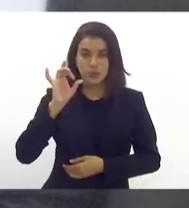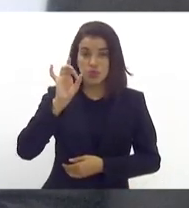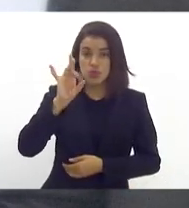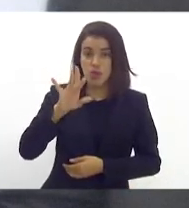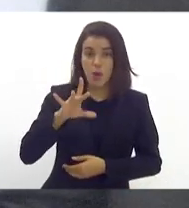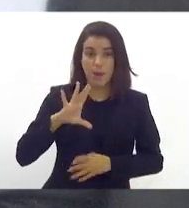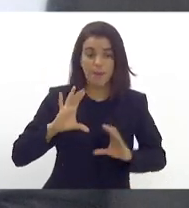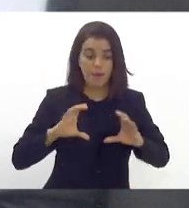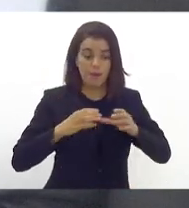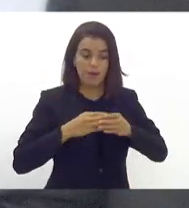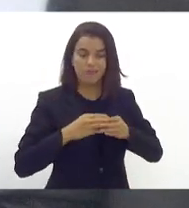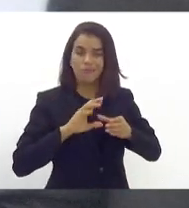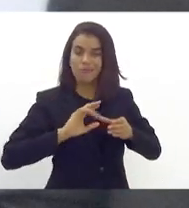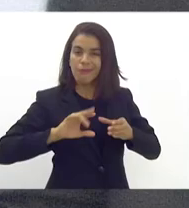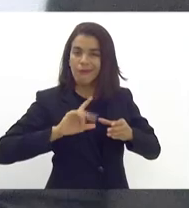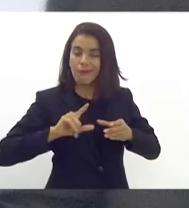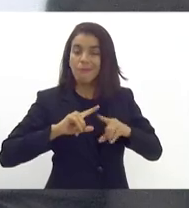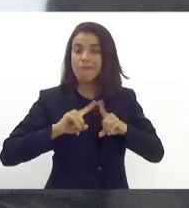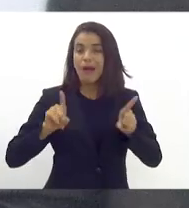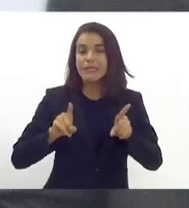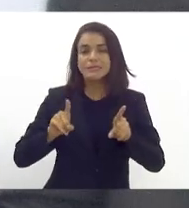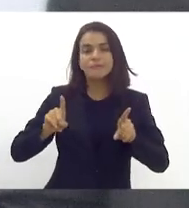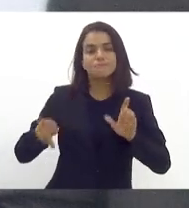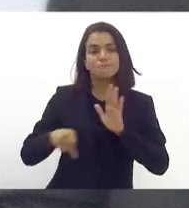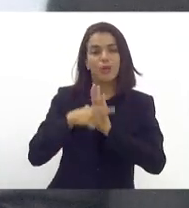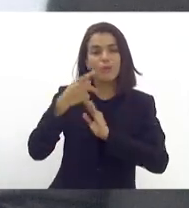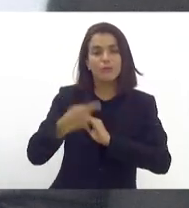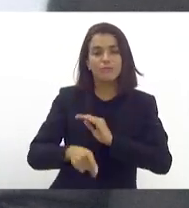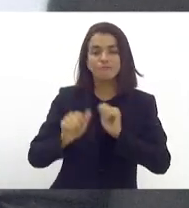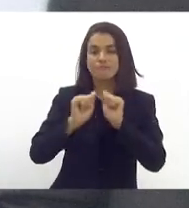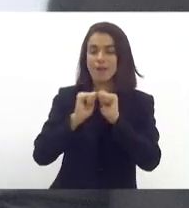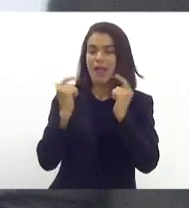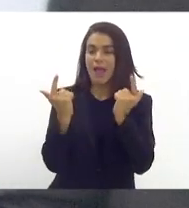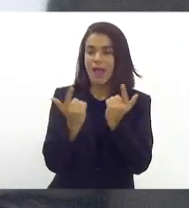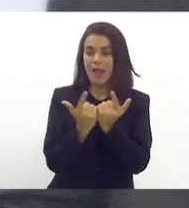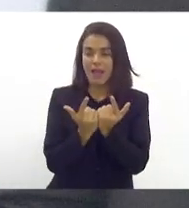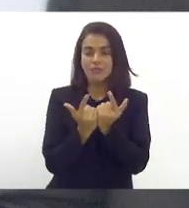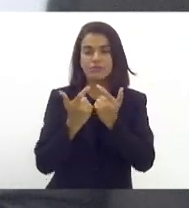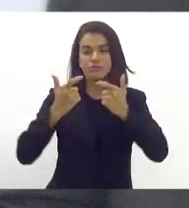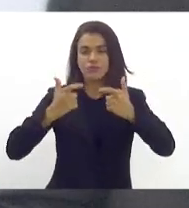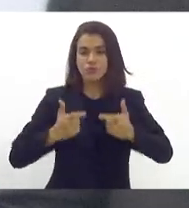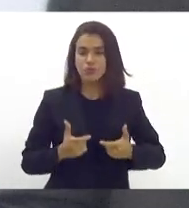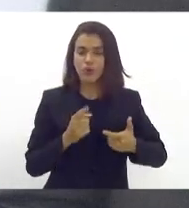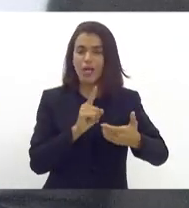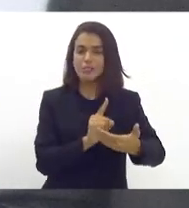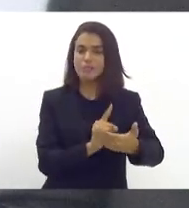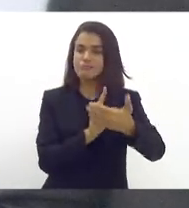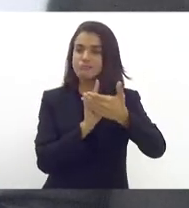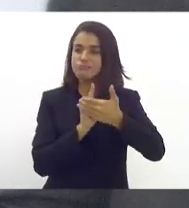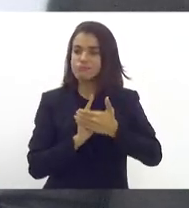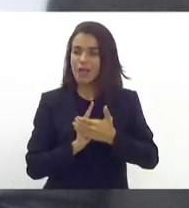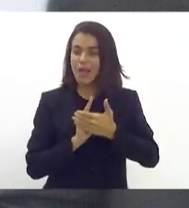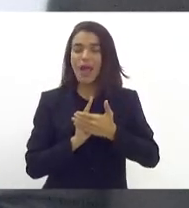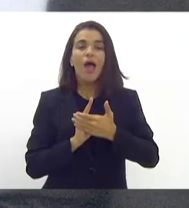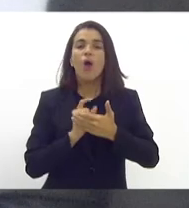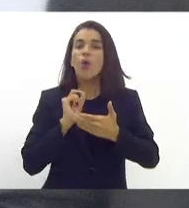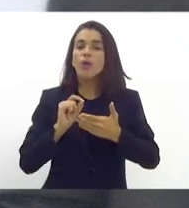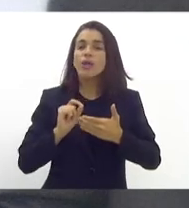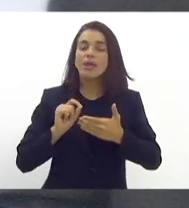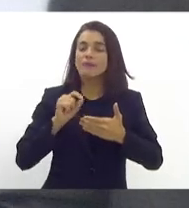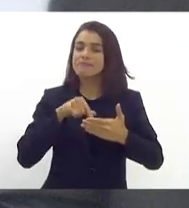a comissão da pessoa com deficiência que tem sido aqui nesta casa um local de acolhimento ao às demandas dessa